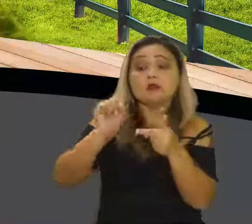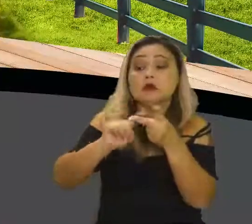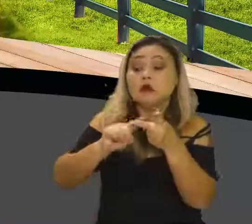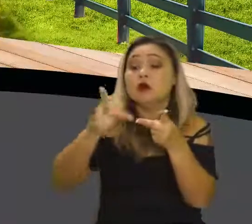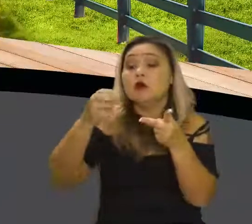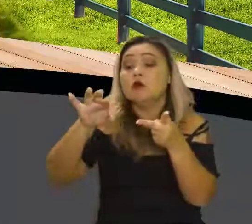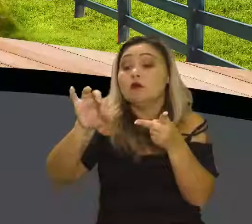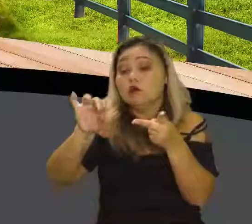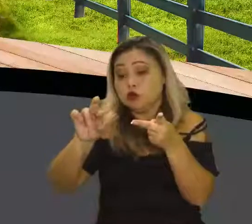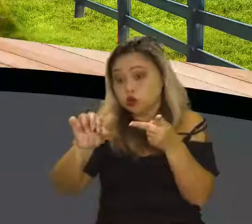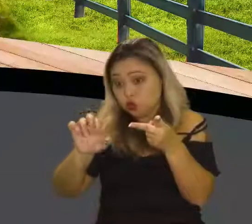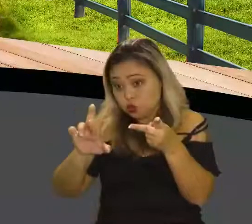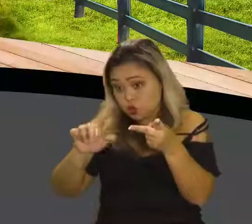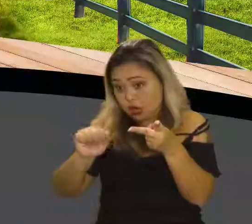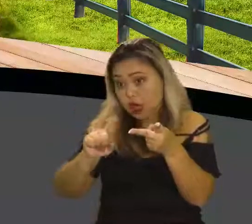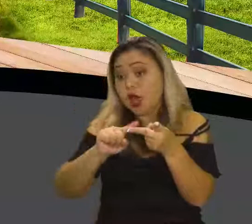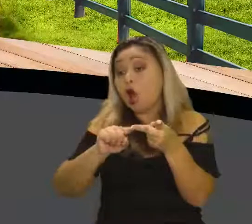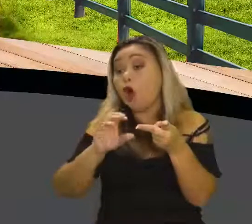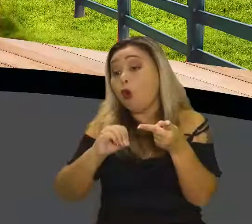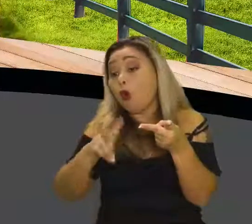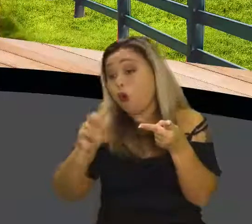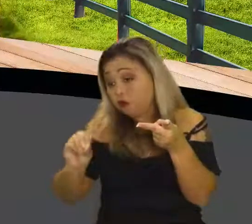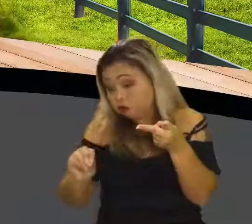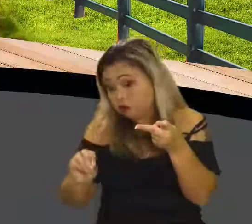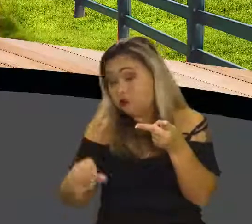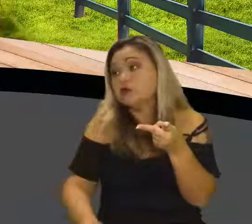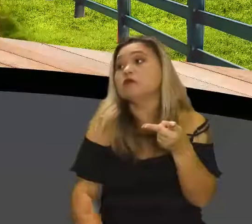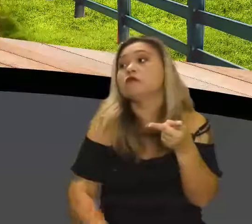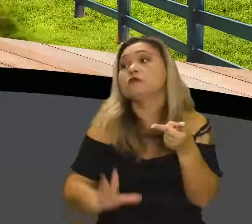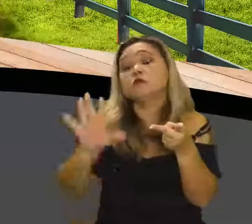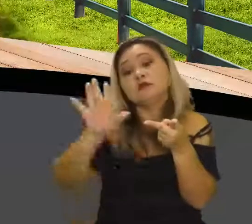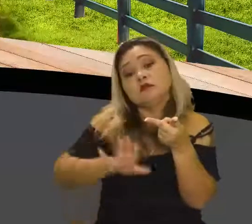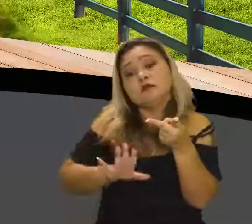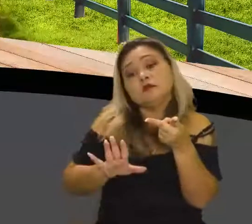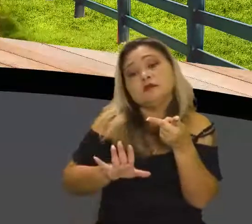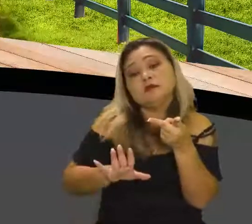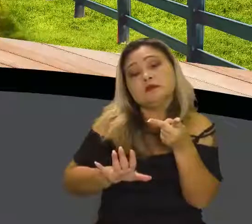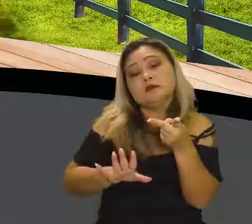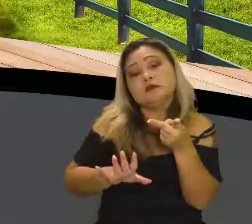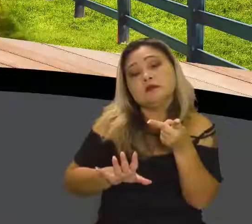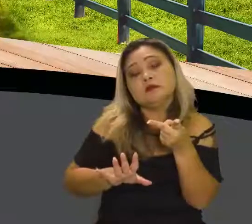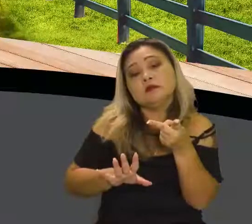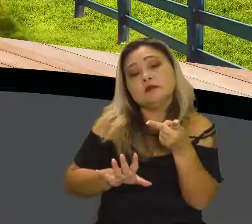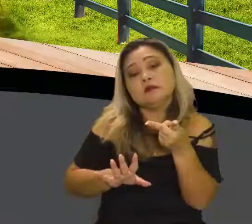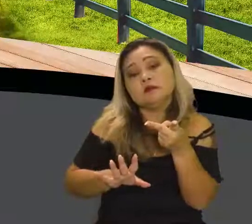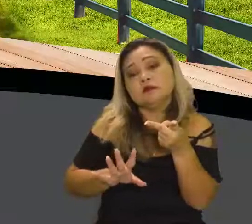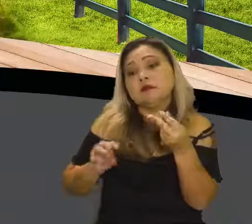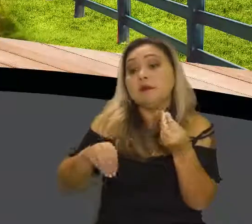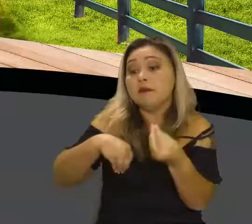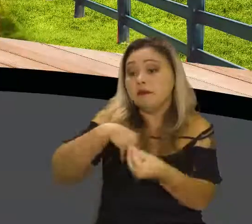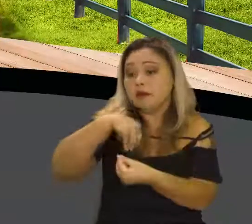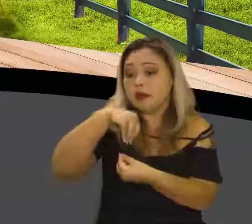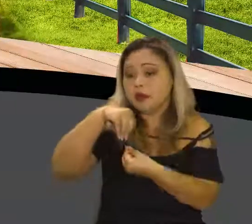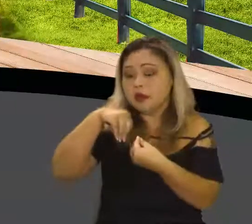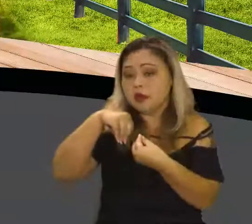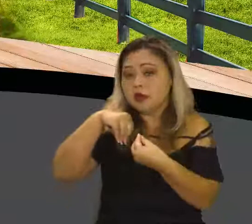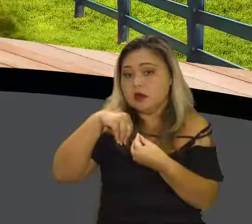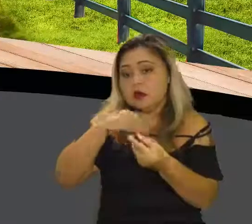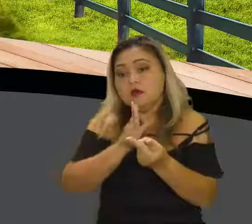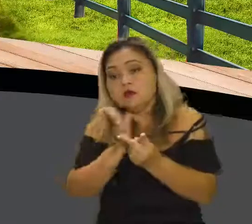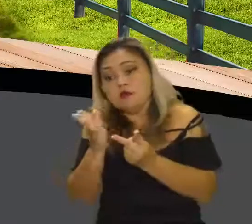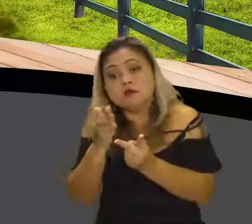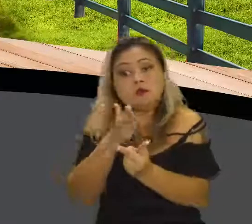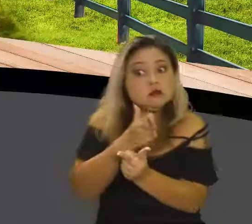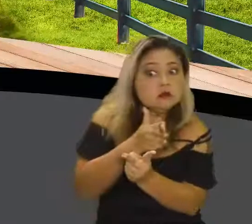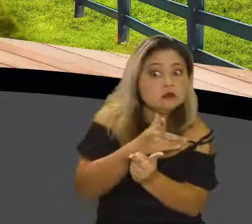Toda vez que eu te falar postura, é ovo. Tem vezes que a gente fala assim, misto. Eu nem falo que é corte,